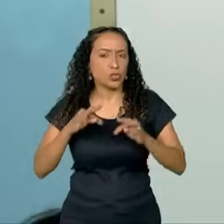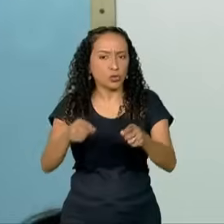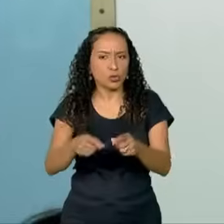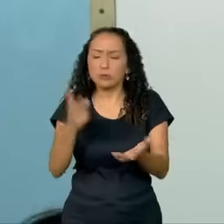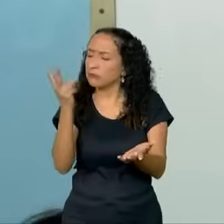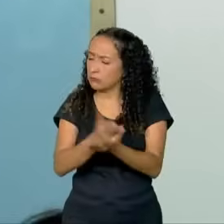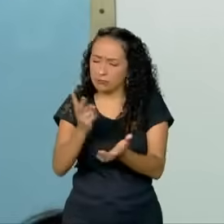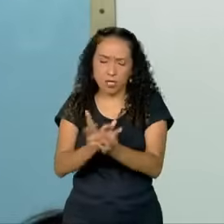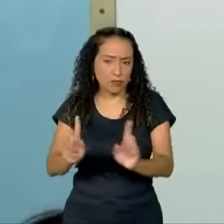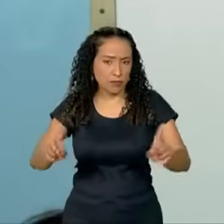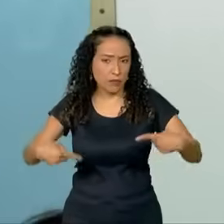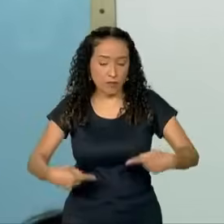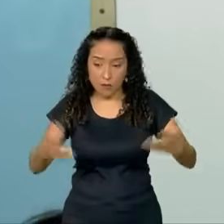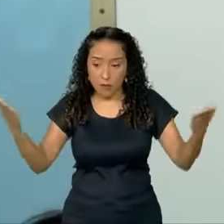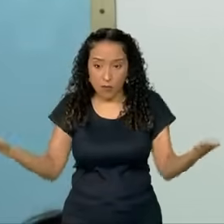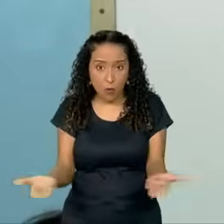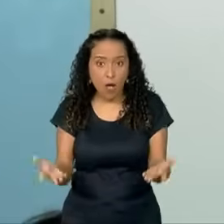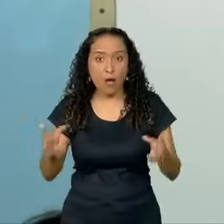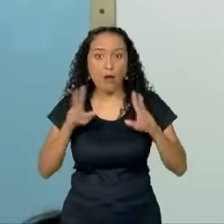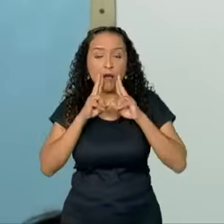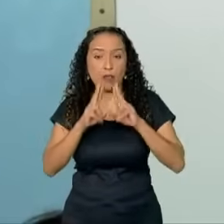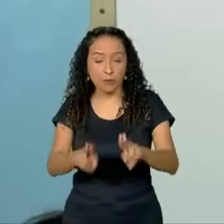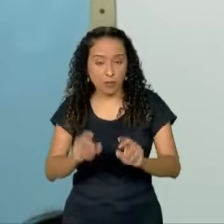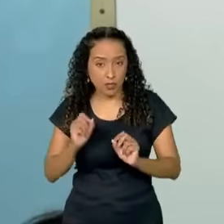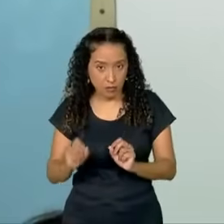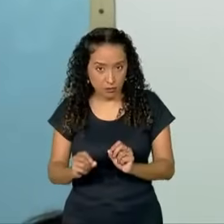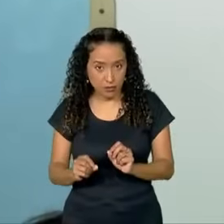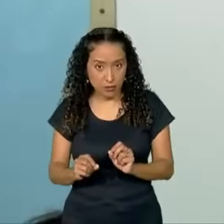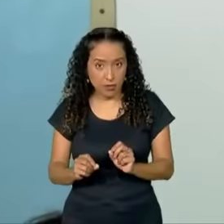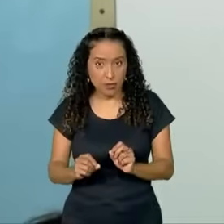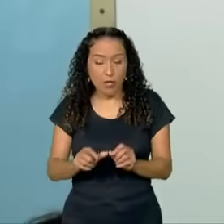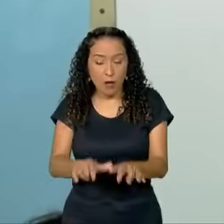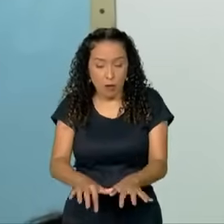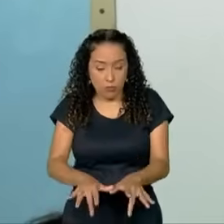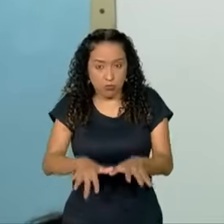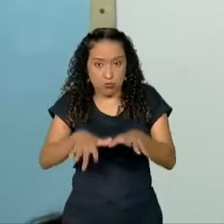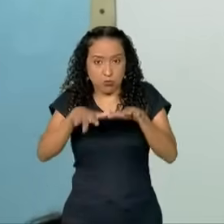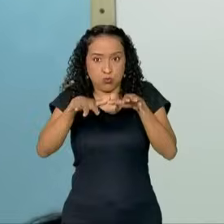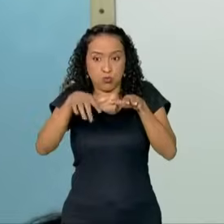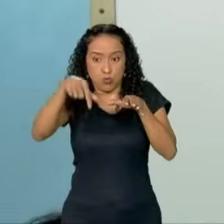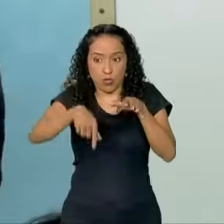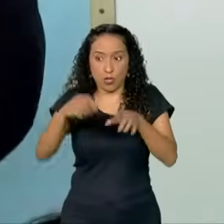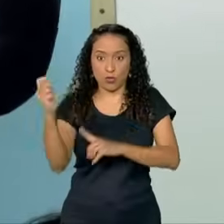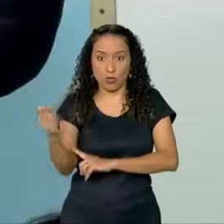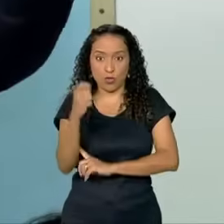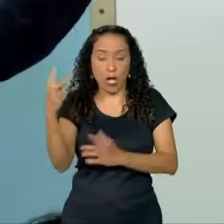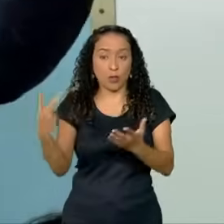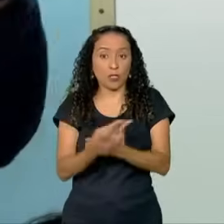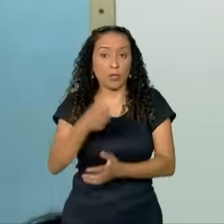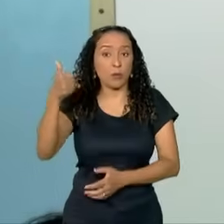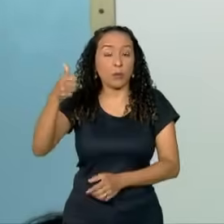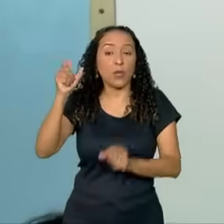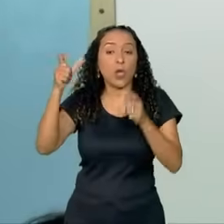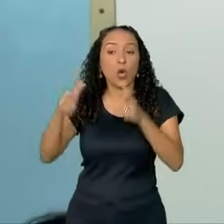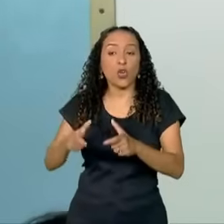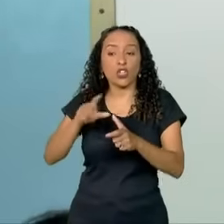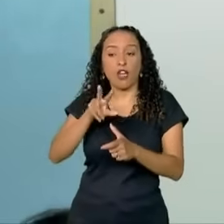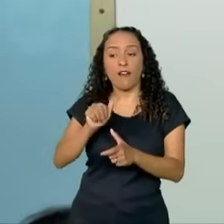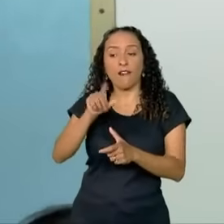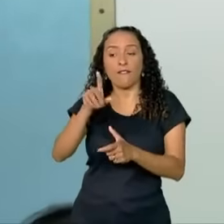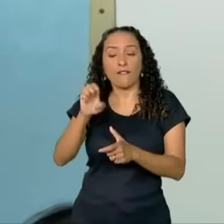mesmo desafio que nós estamos vivendo aqui na resposta agora. A enchente no Rio Grande do Sul, ela aconteceu primeiro no Vale do